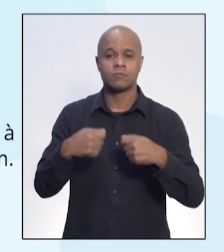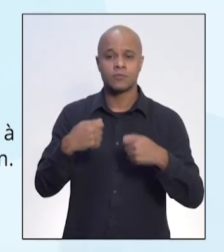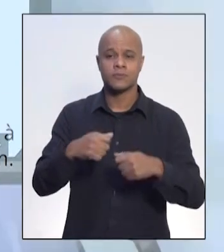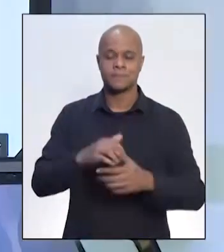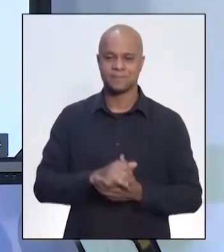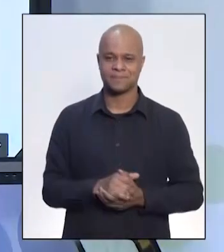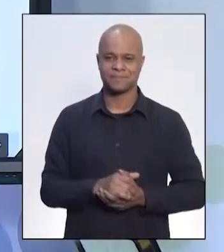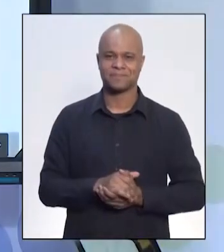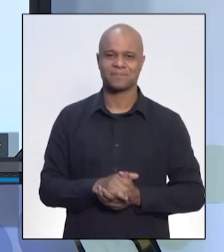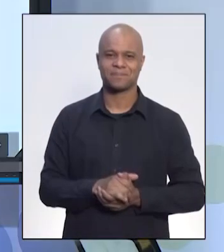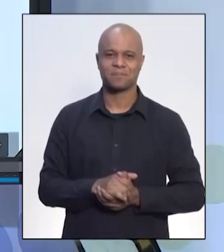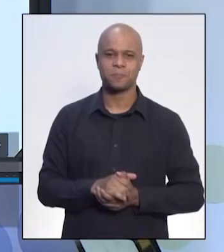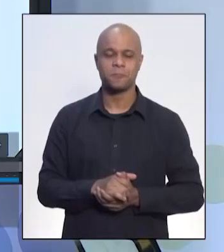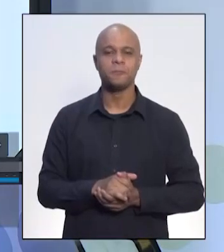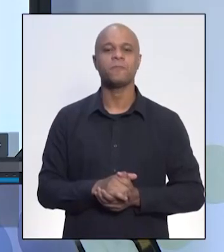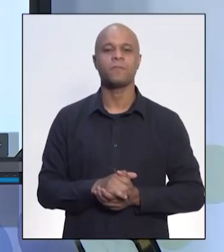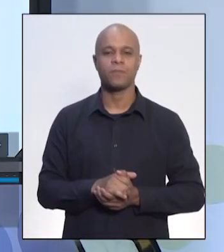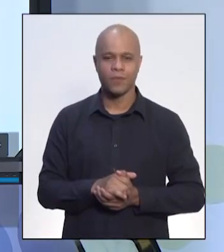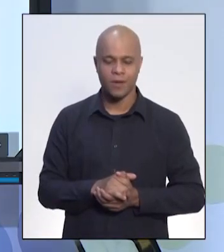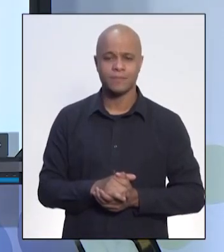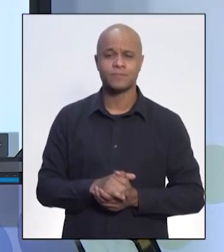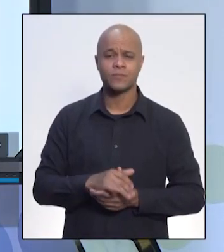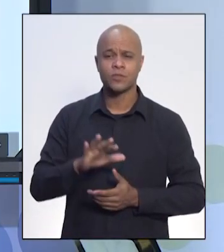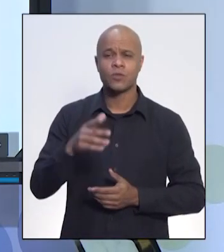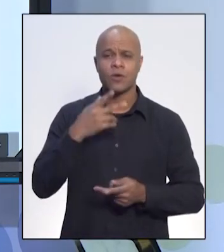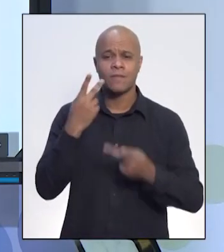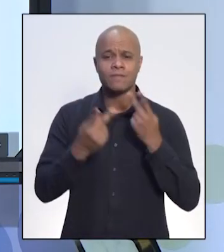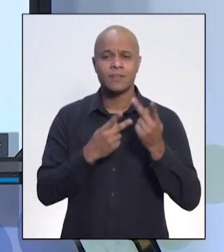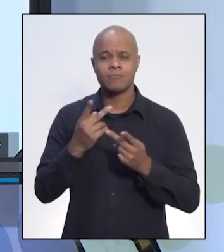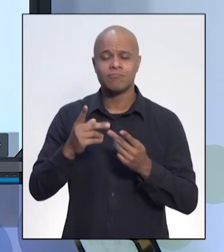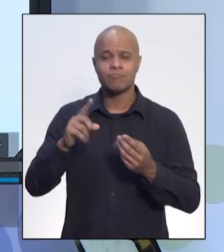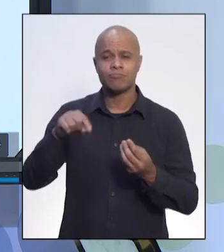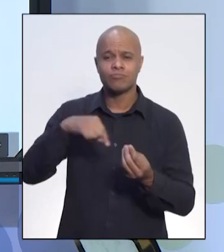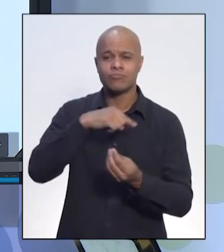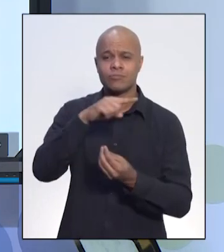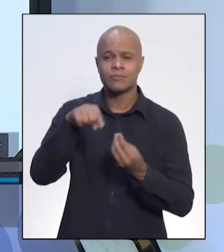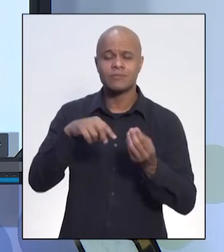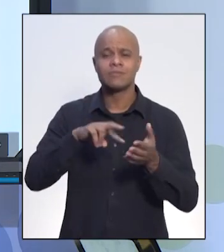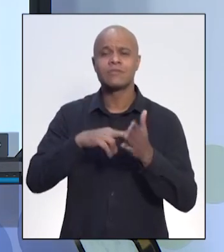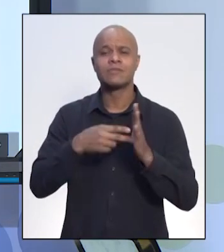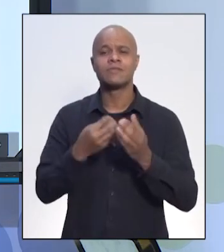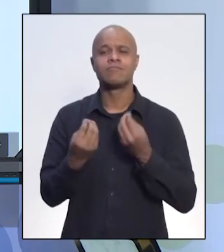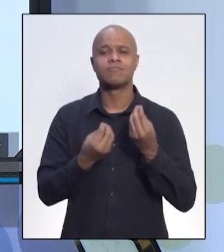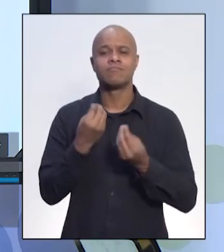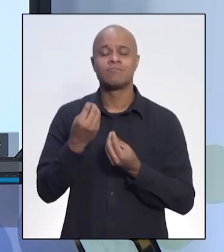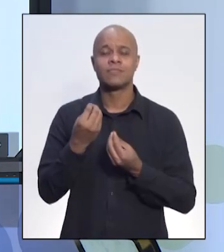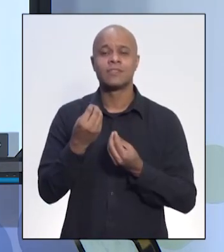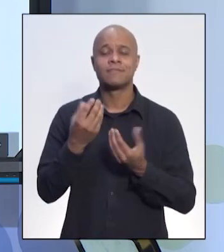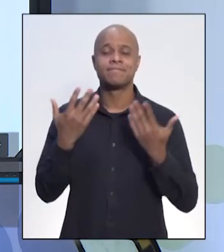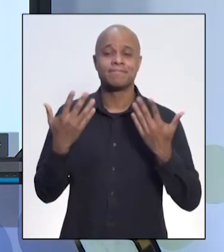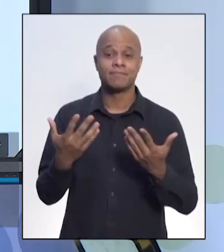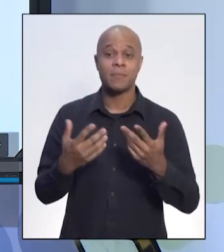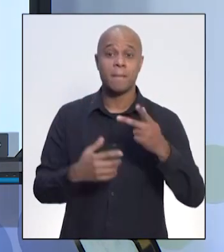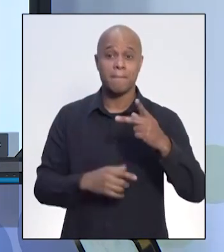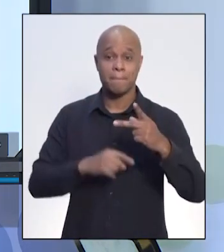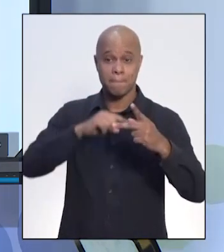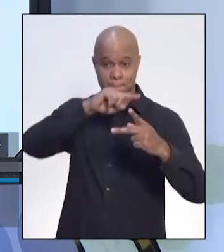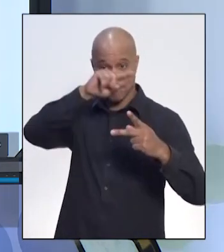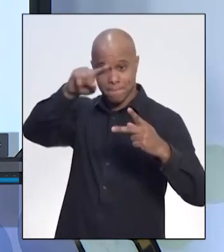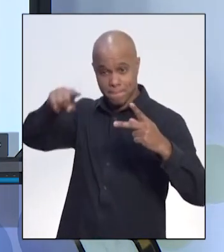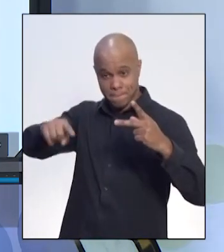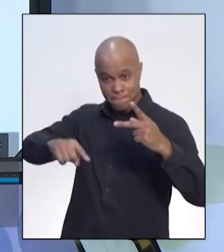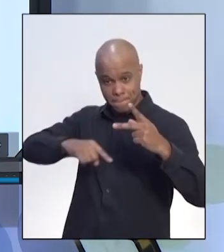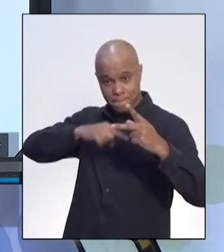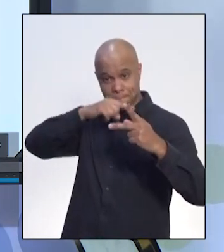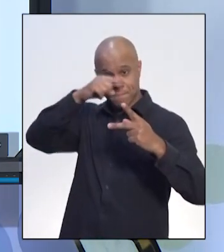por favor. Quando a gente fala em contornar, o que significa isso? Significa perímetro, contorno. Então, a gente